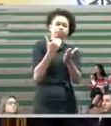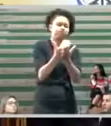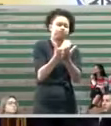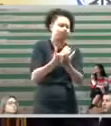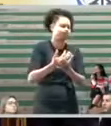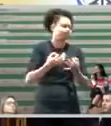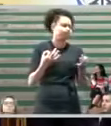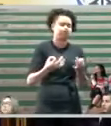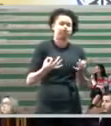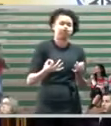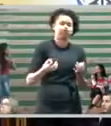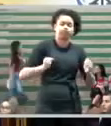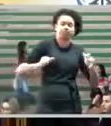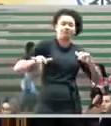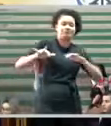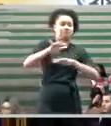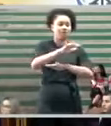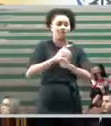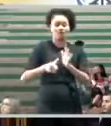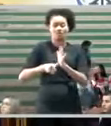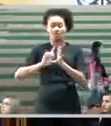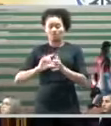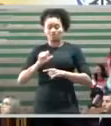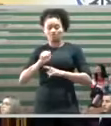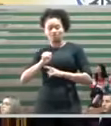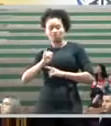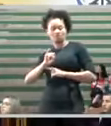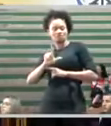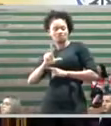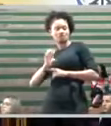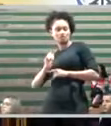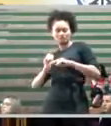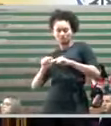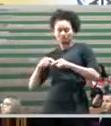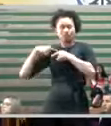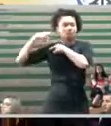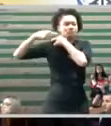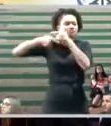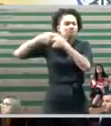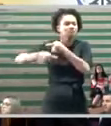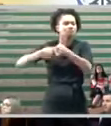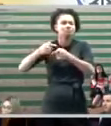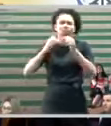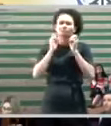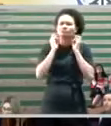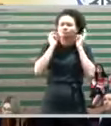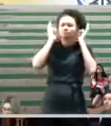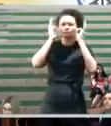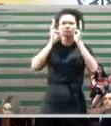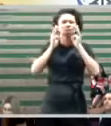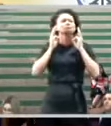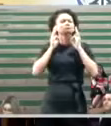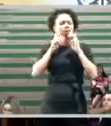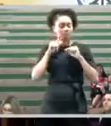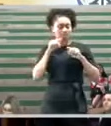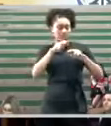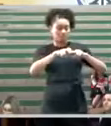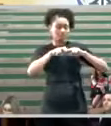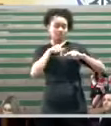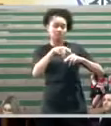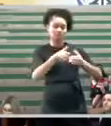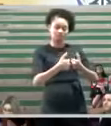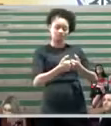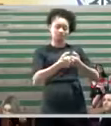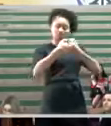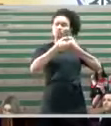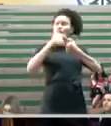A Bíblia nos mostra que antes de Siló, a geração de Moisés, por meio da arca, com a